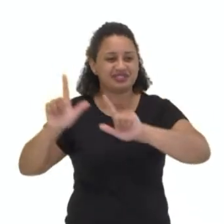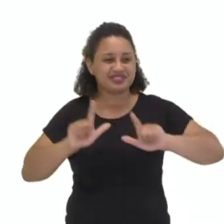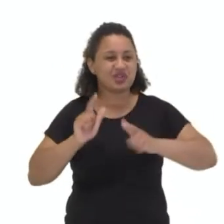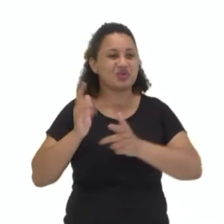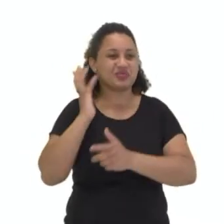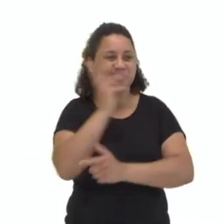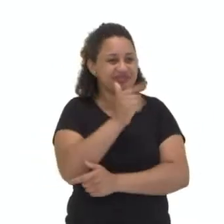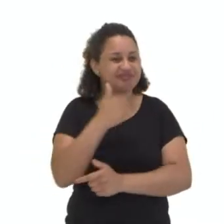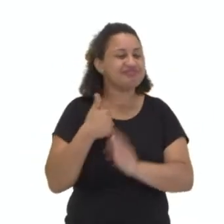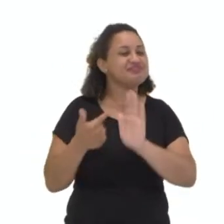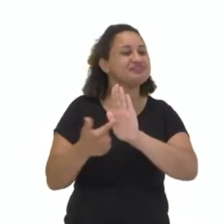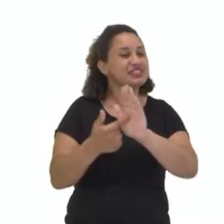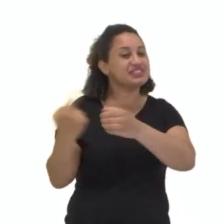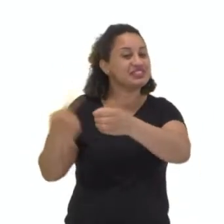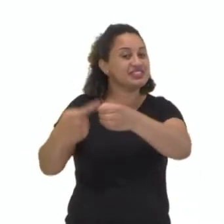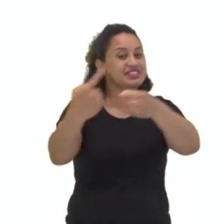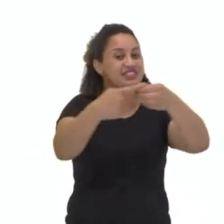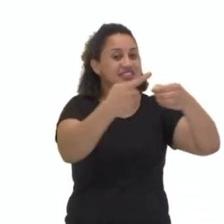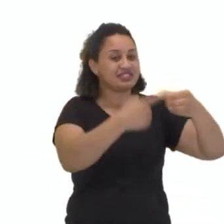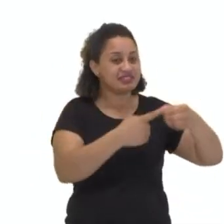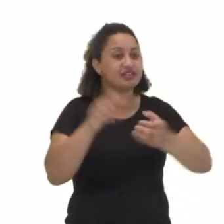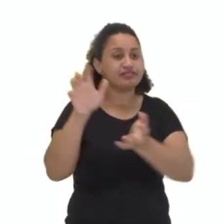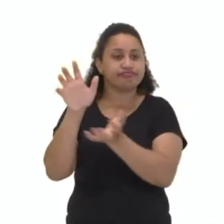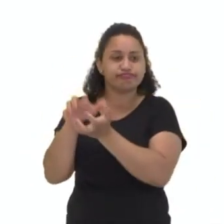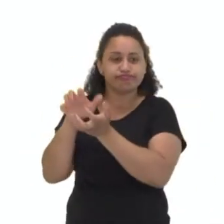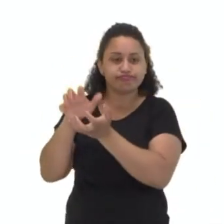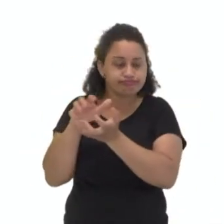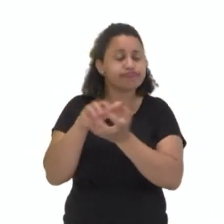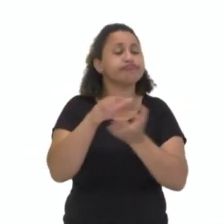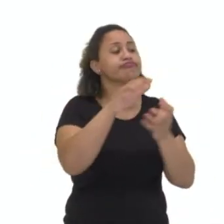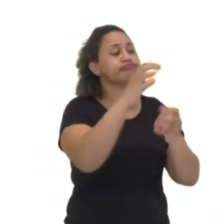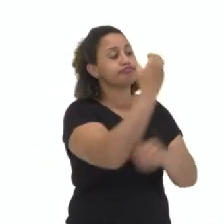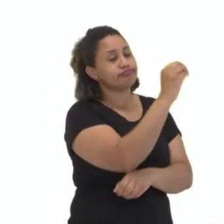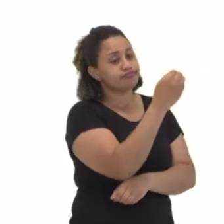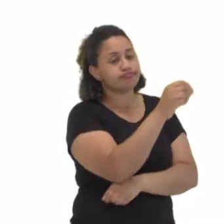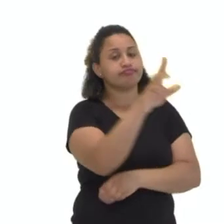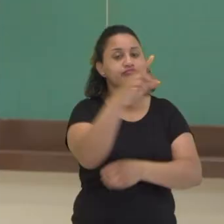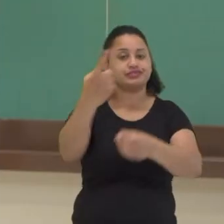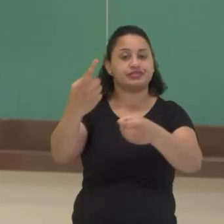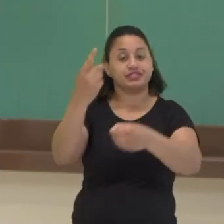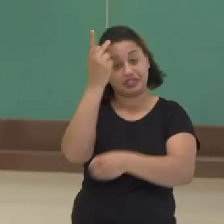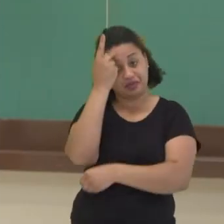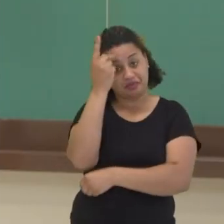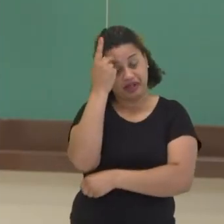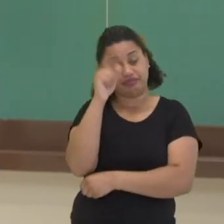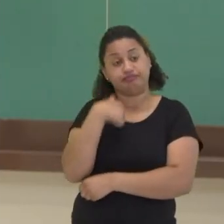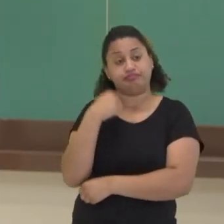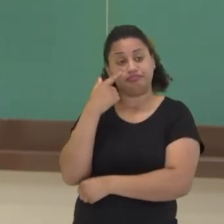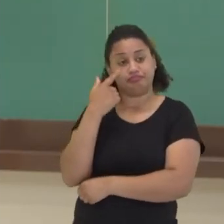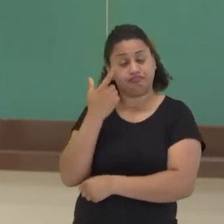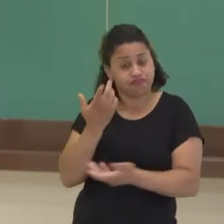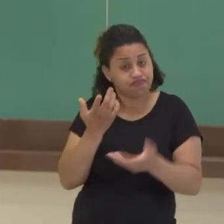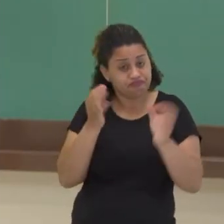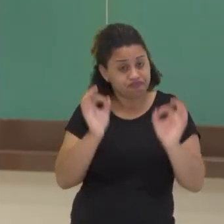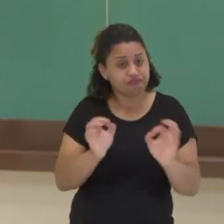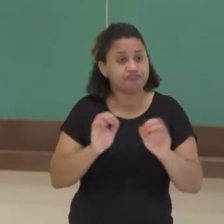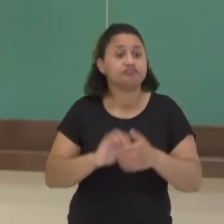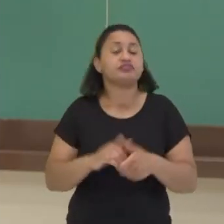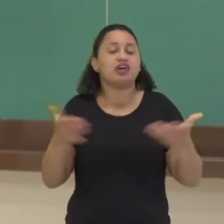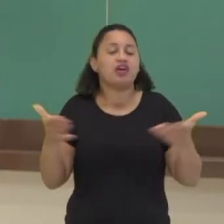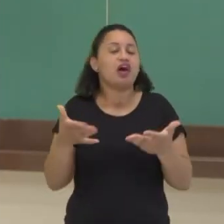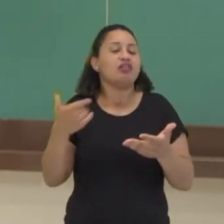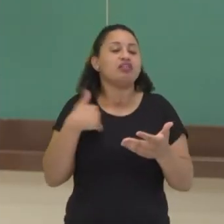Aí demonstrando as cidades do Recife, né? De Porto Alegre e de São Paulo. Então vamos aí para a resolução do nosso